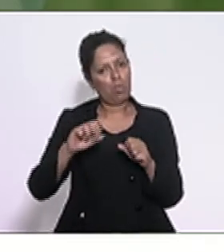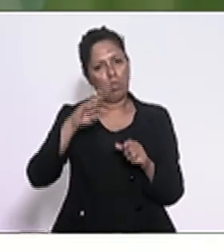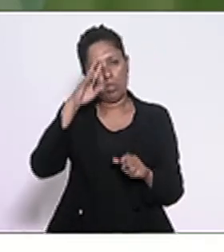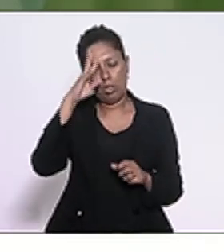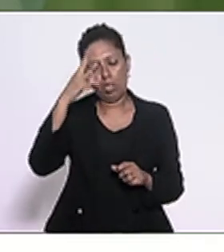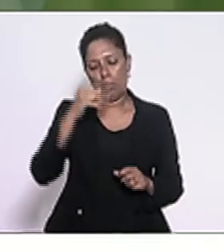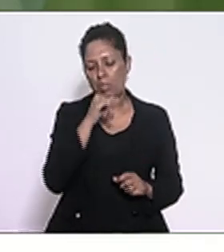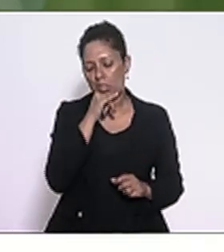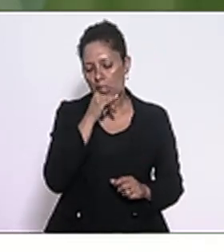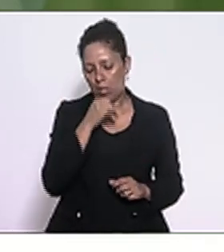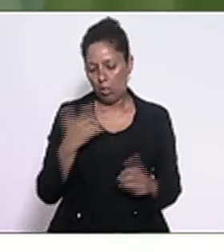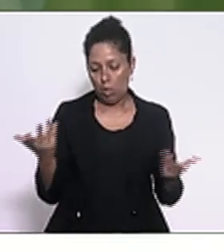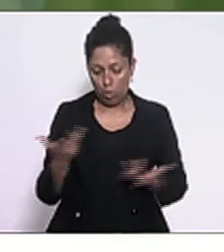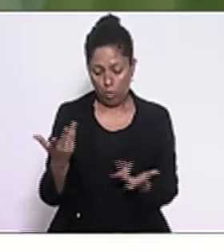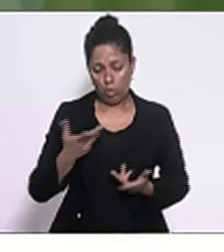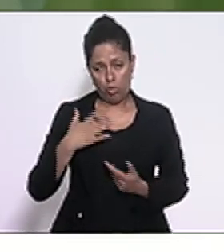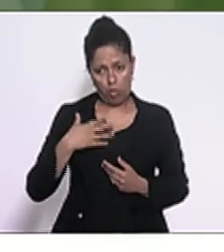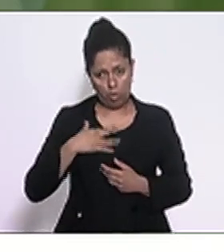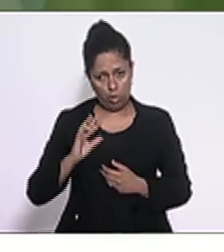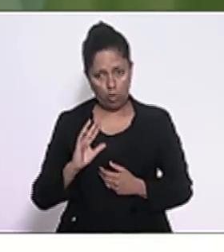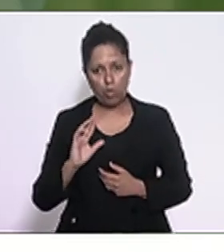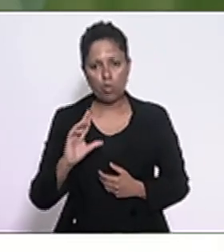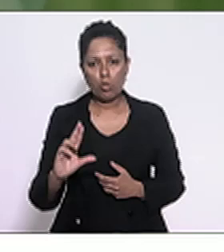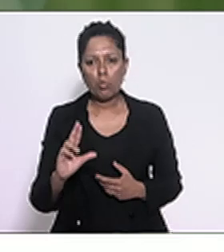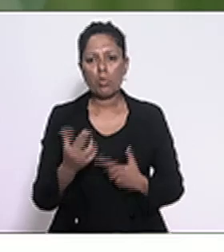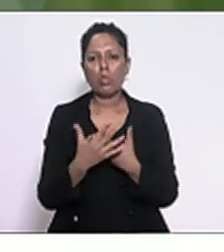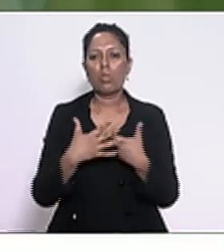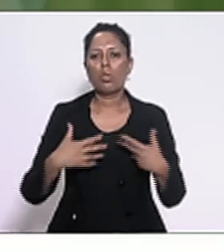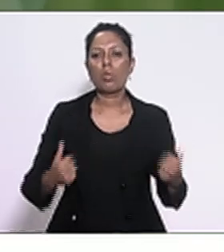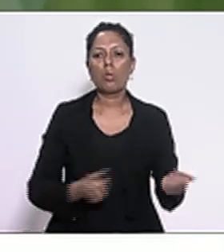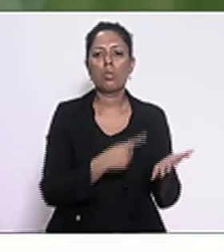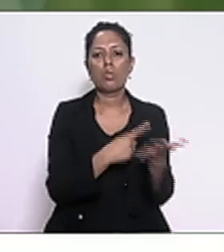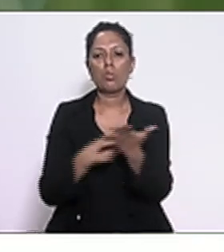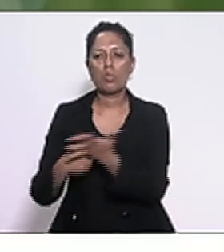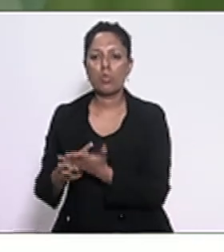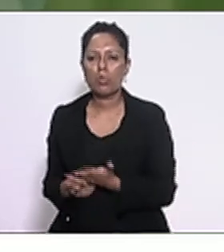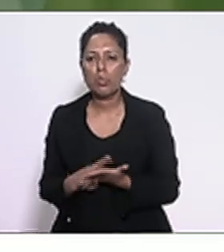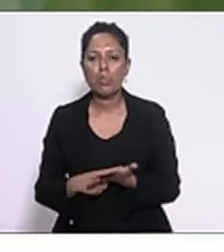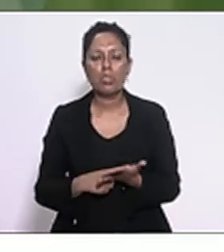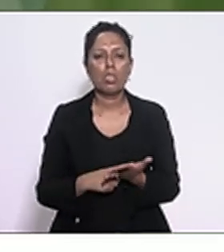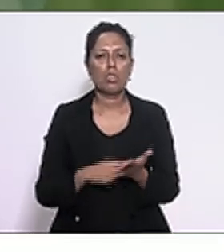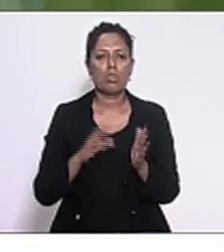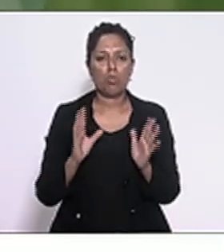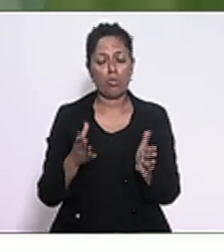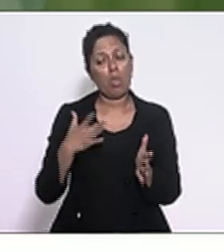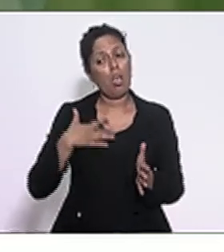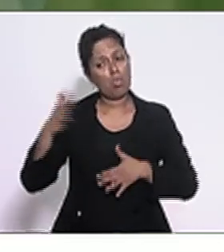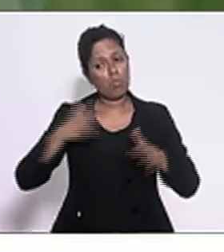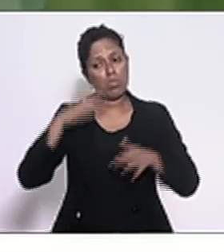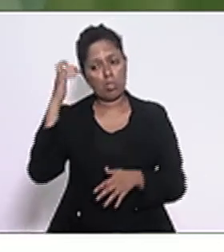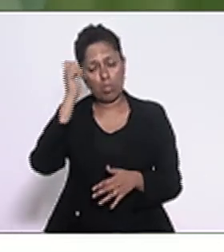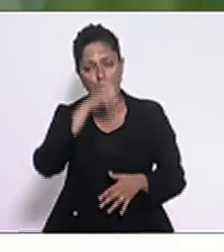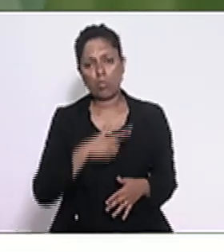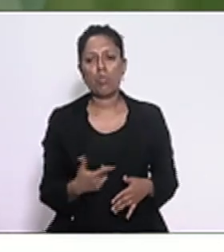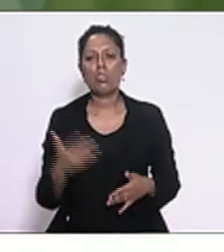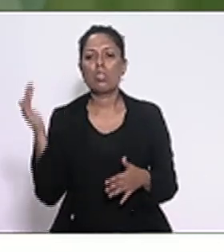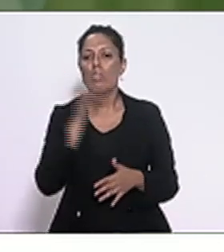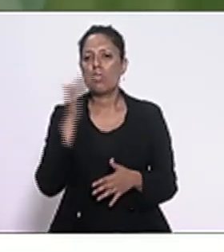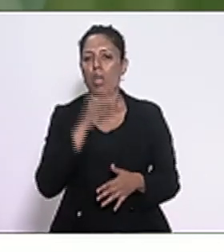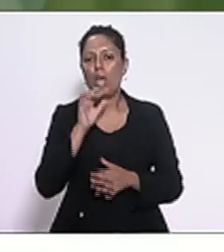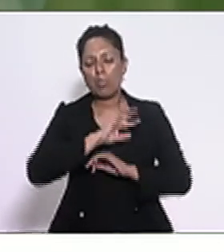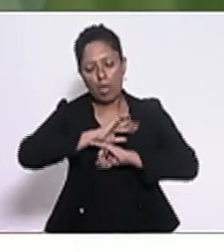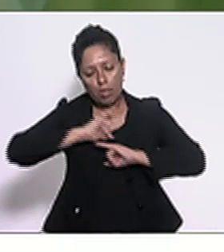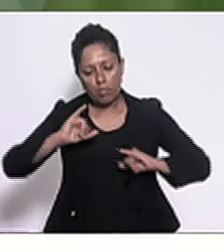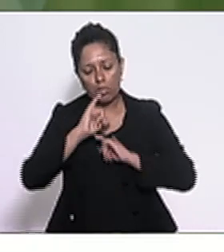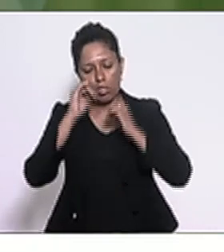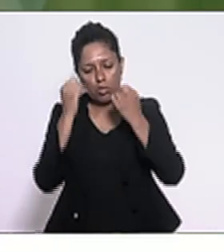minha capacidade de resposta e pelos compromissos que eu já assumi, eu tenho uma dificuldade de imediatamente dar essa